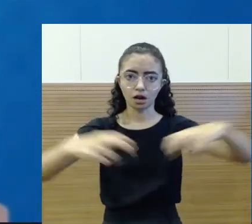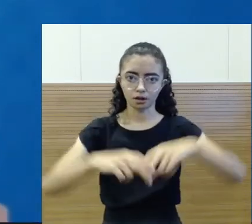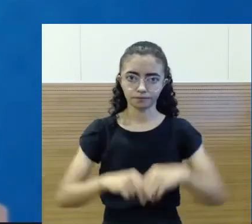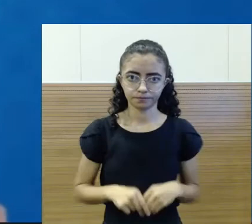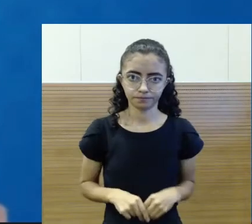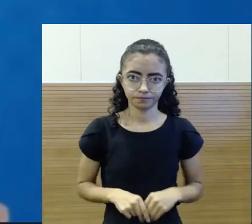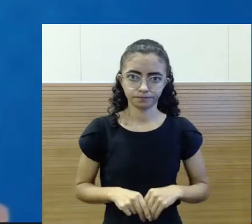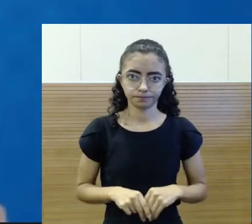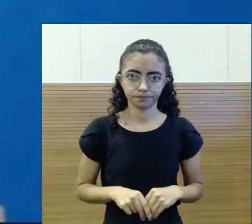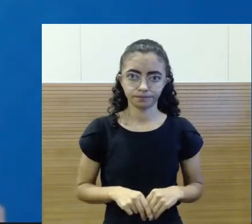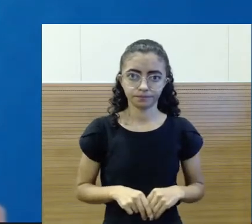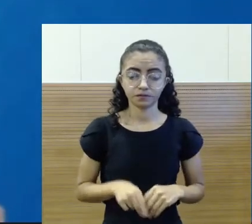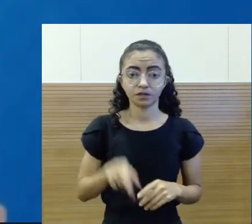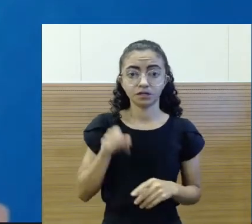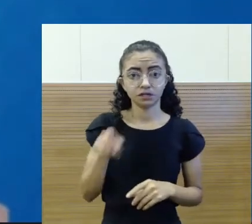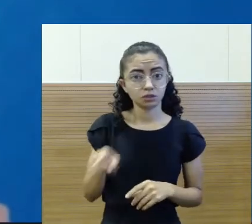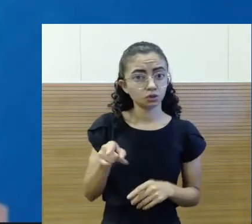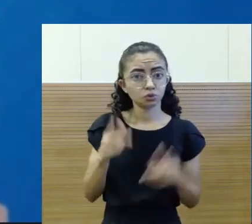incomum.